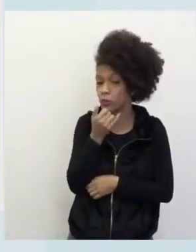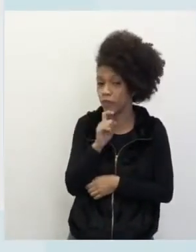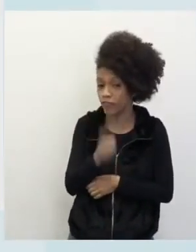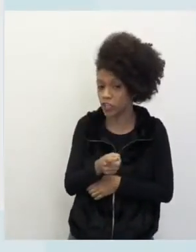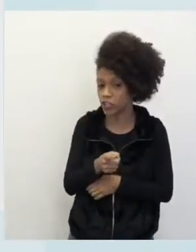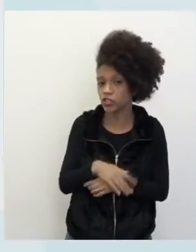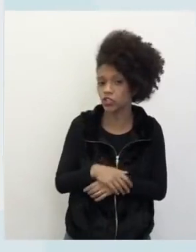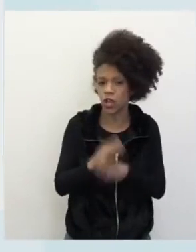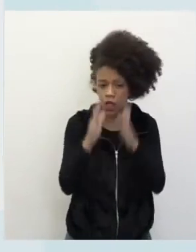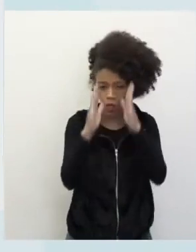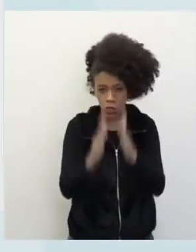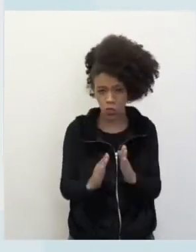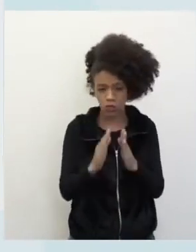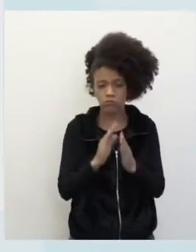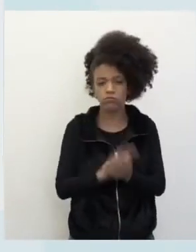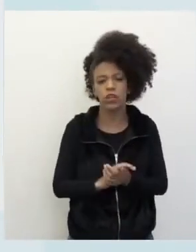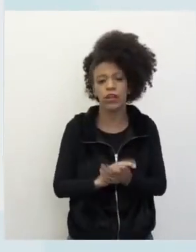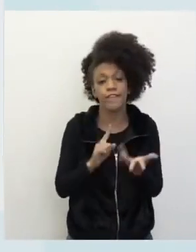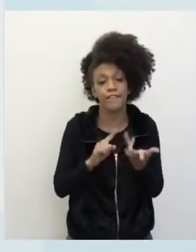Aí a gente tem